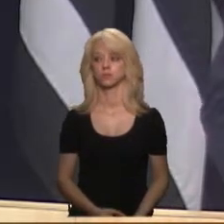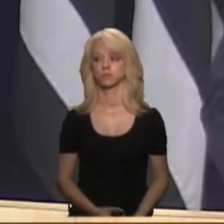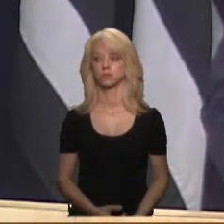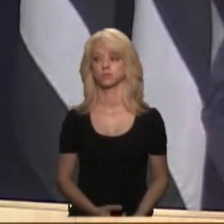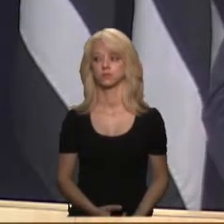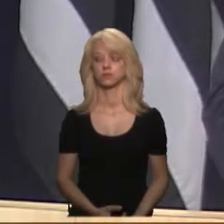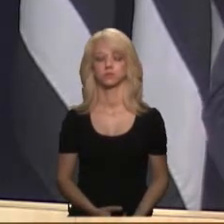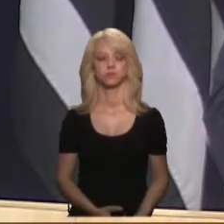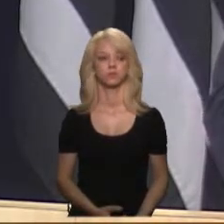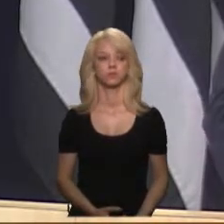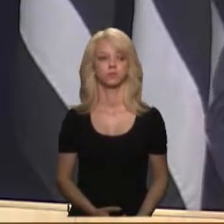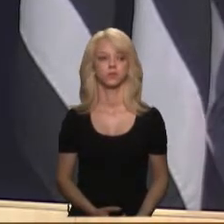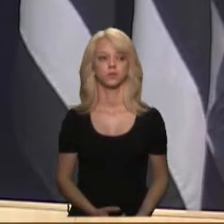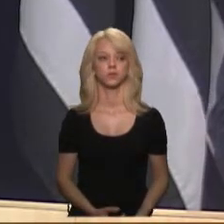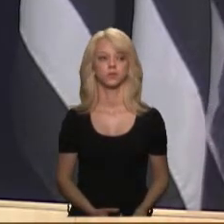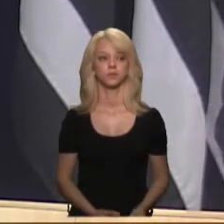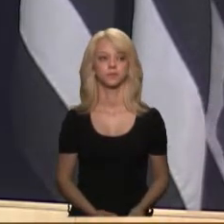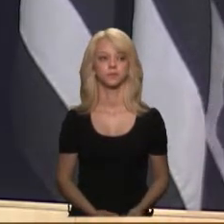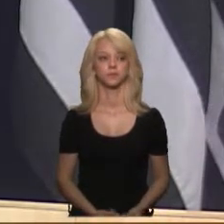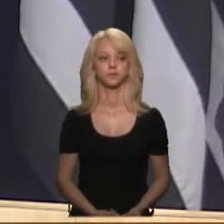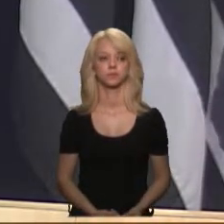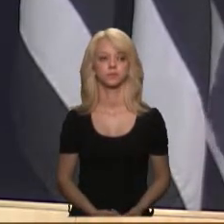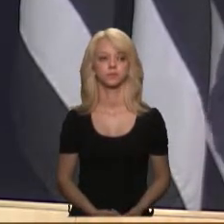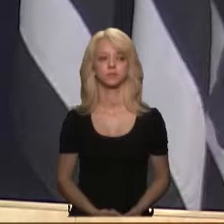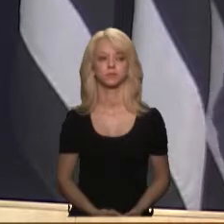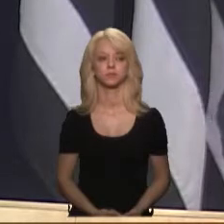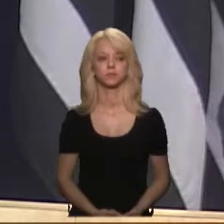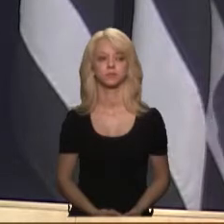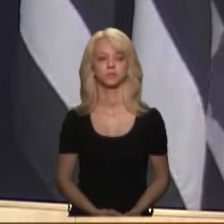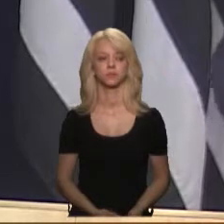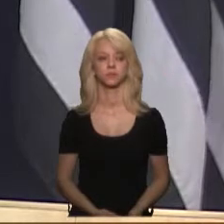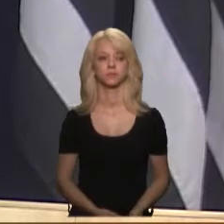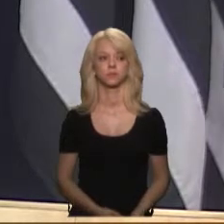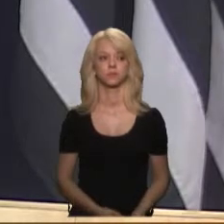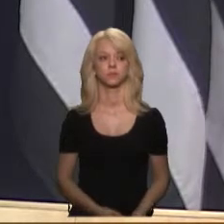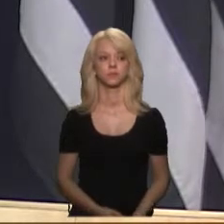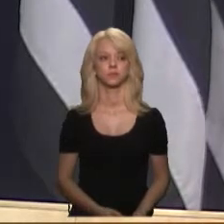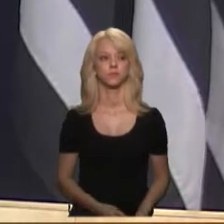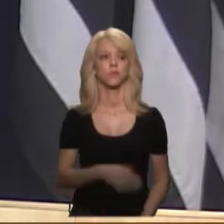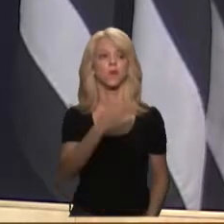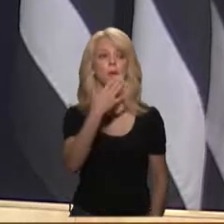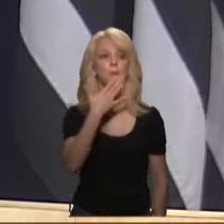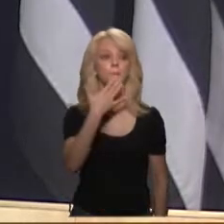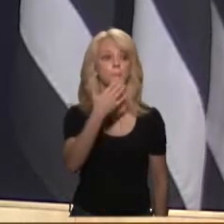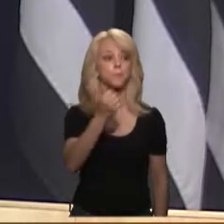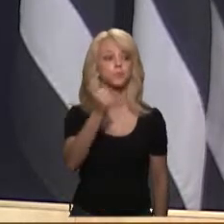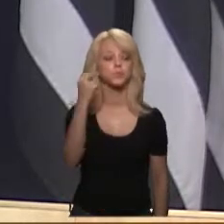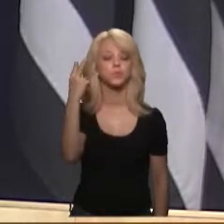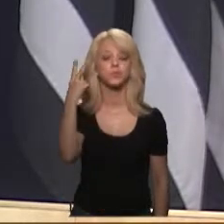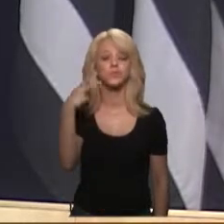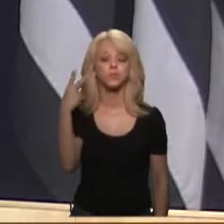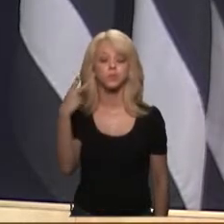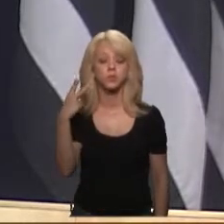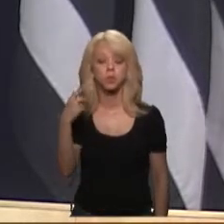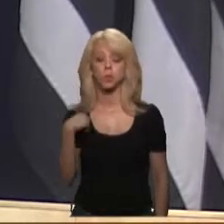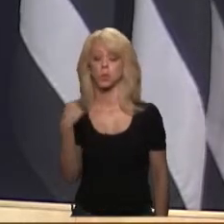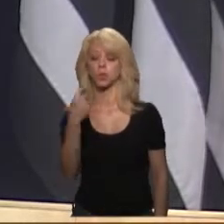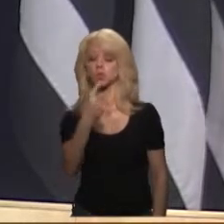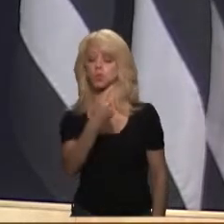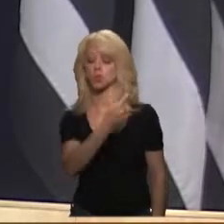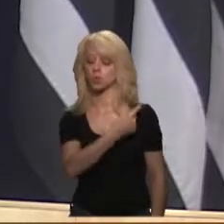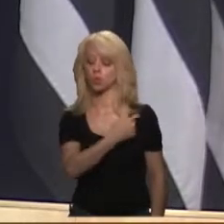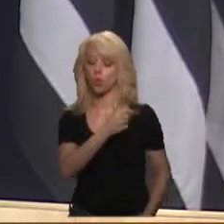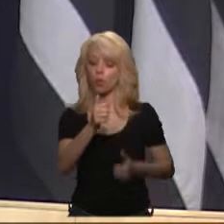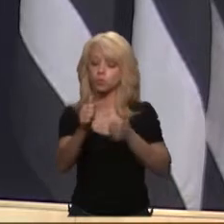pauta, que é uma prerrogativa da presidência, eu também clamo e peço aos vereadores, vamos seguir a pauta, vamos respeitar a